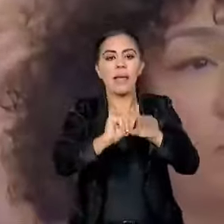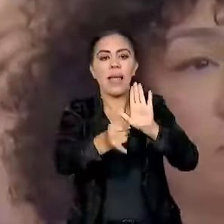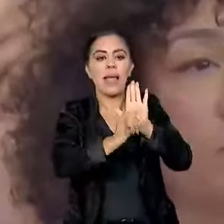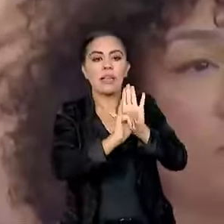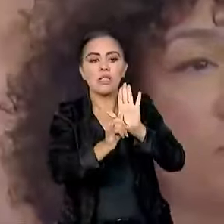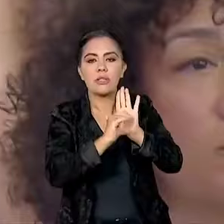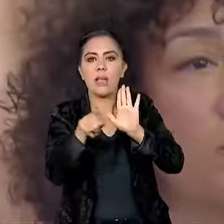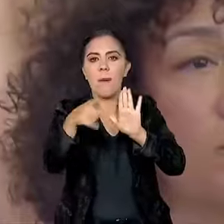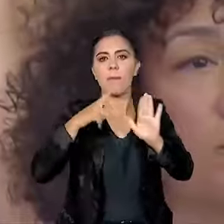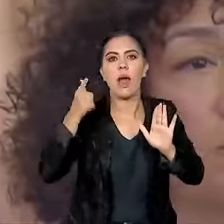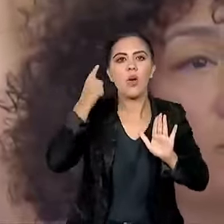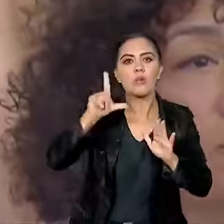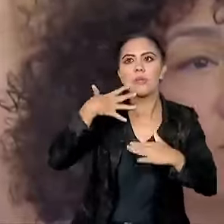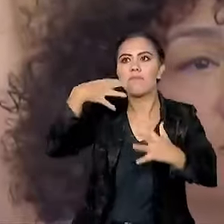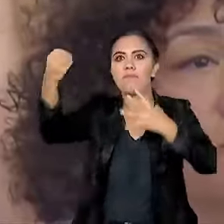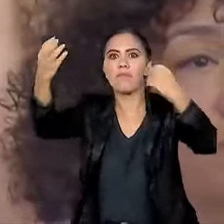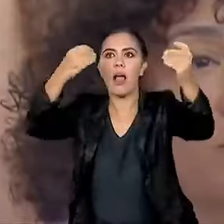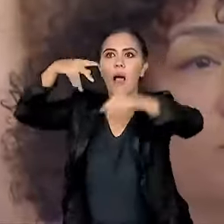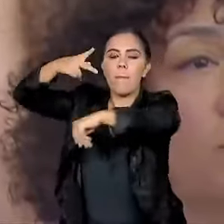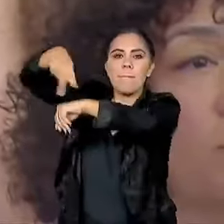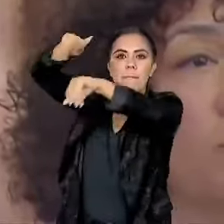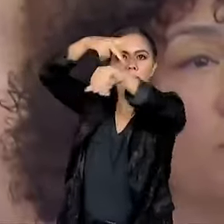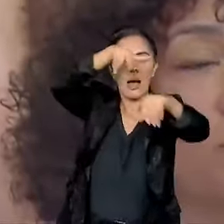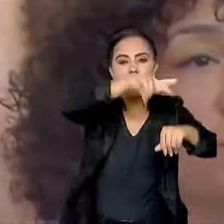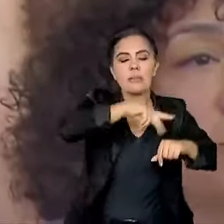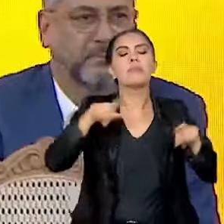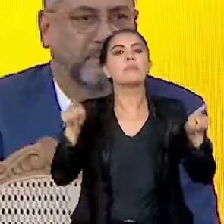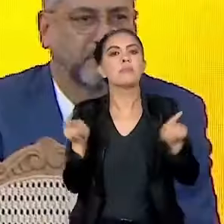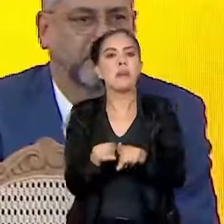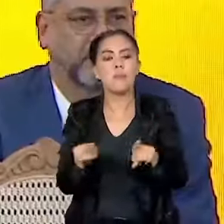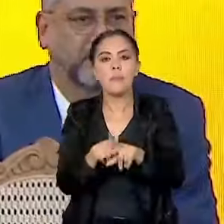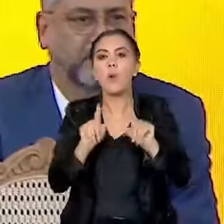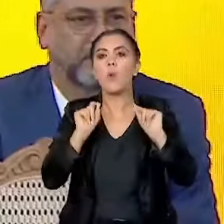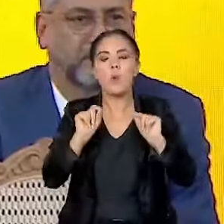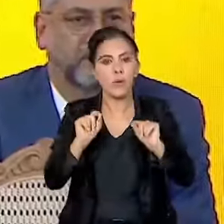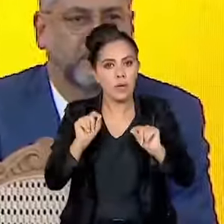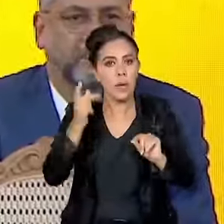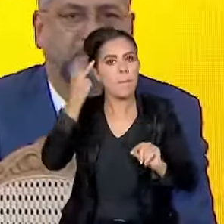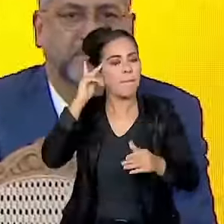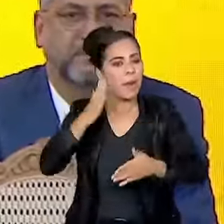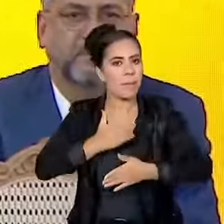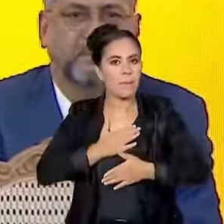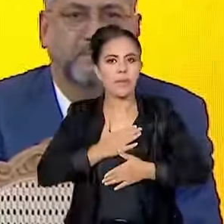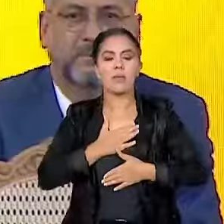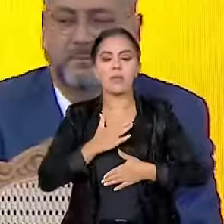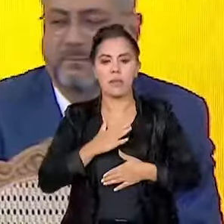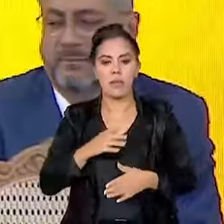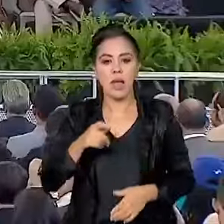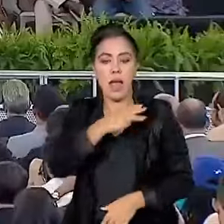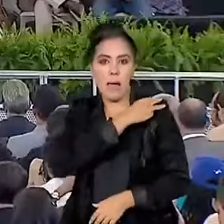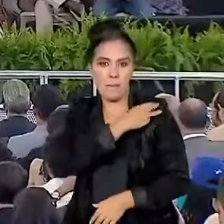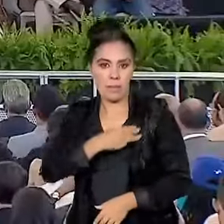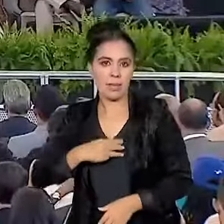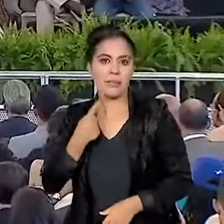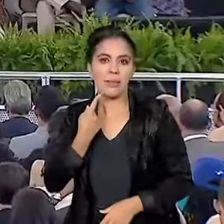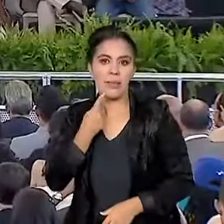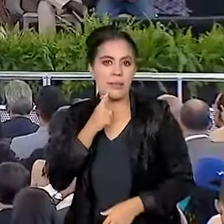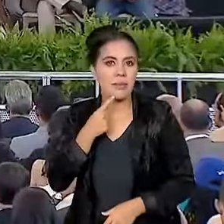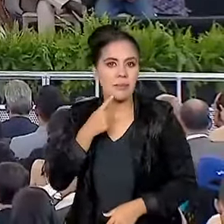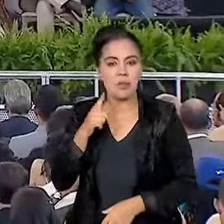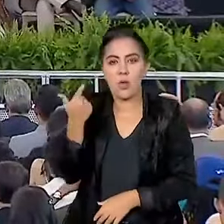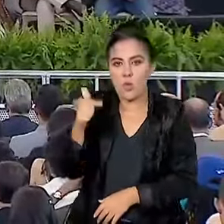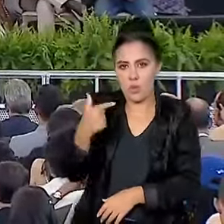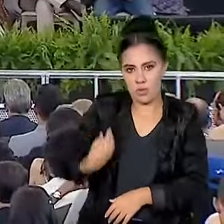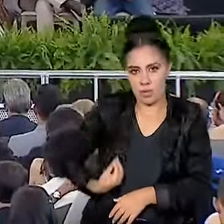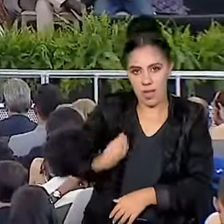vocês, além de tudo isso, um ponto que agora, para mim, também é muito marcante. A ministra Anísia não está aqui, mas tem representante.